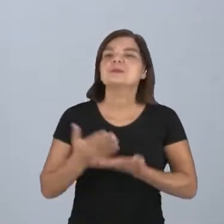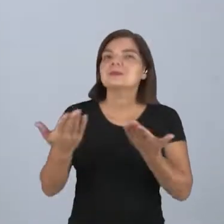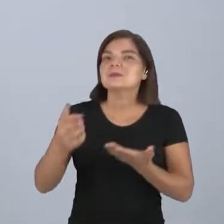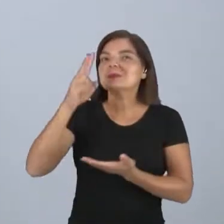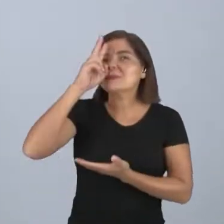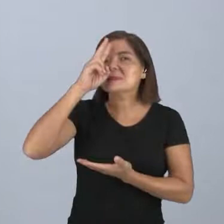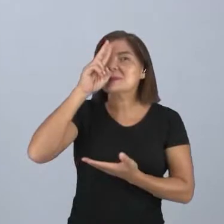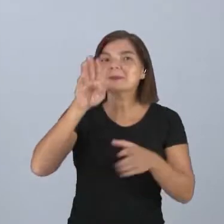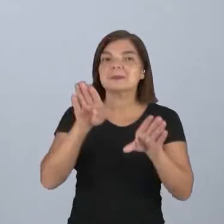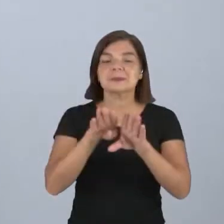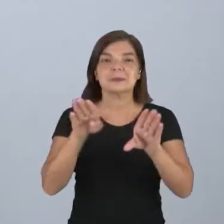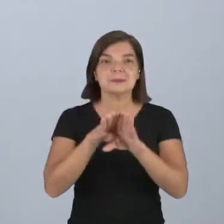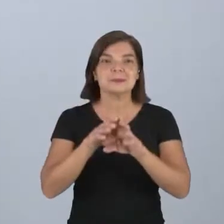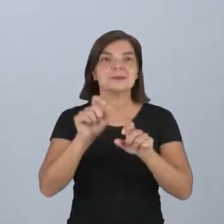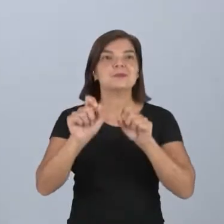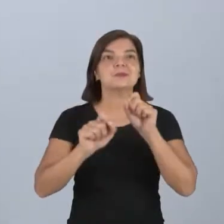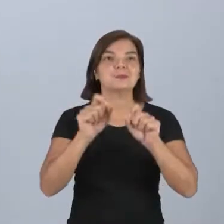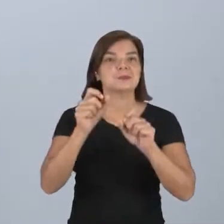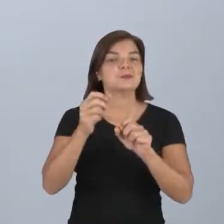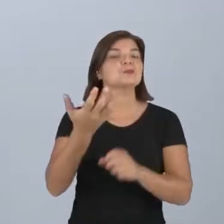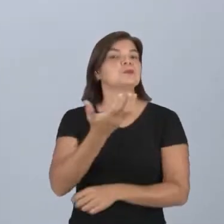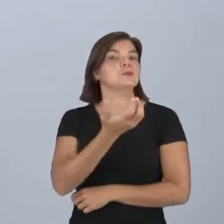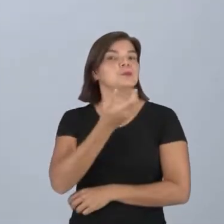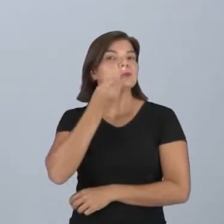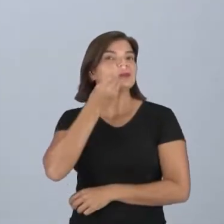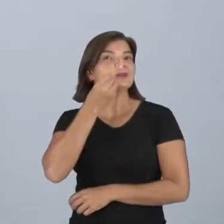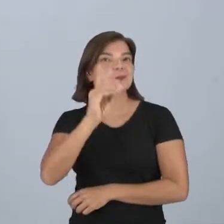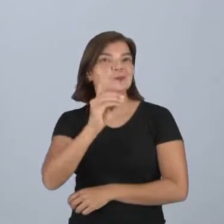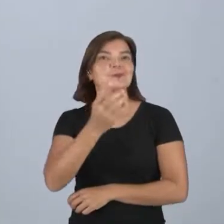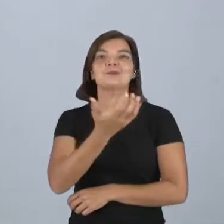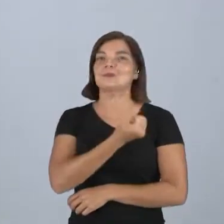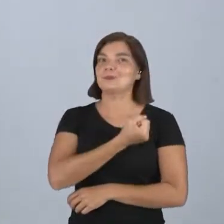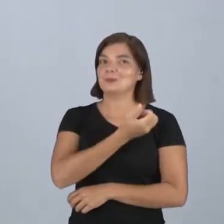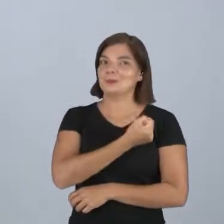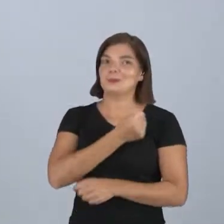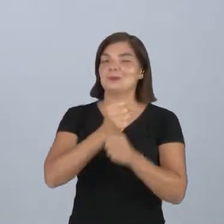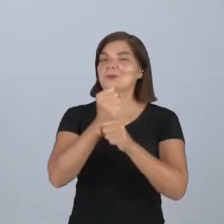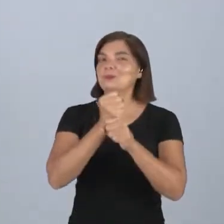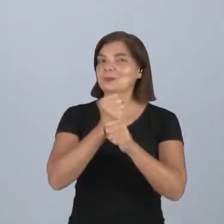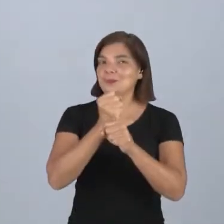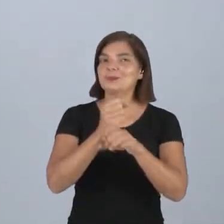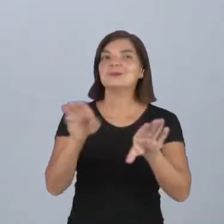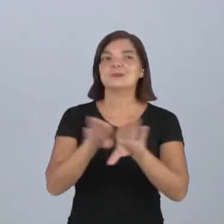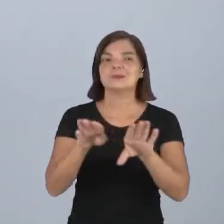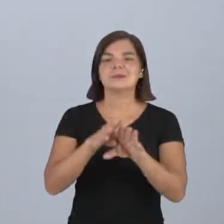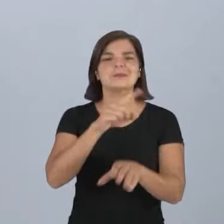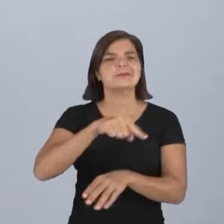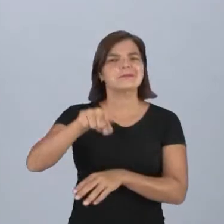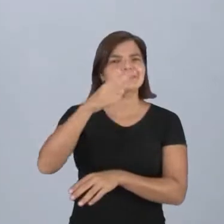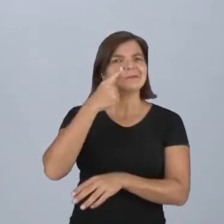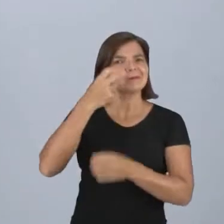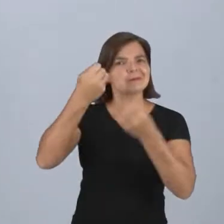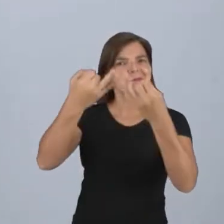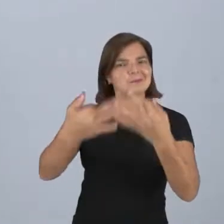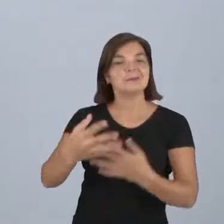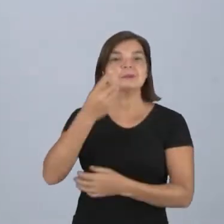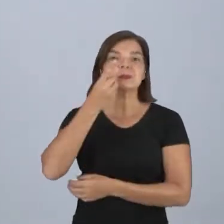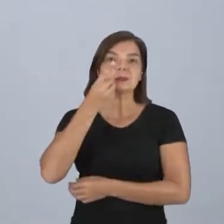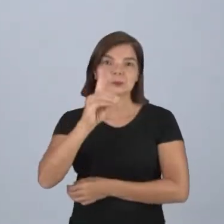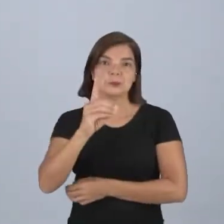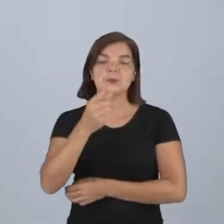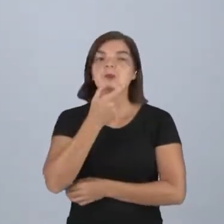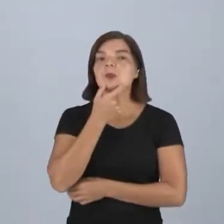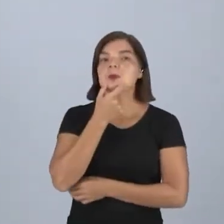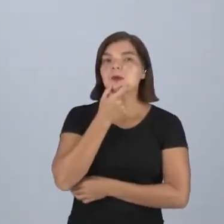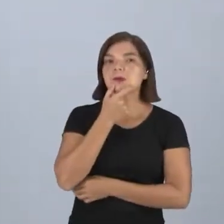relembrar agora também sobre os ordinal numbers. Por que é importante relembrar os ordinal numbers? Porque quando a gente fala de datas no